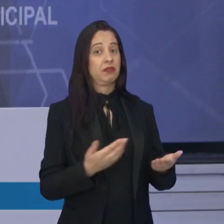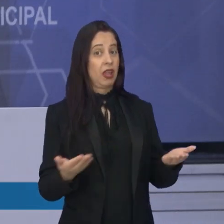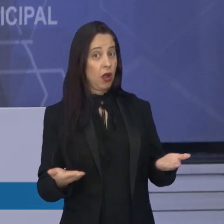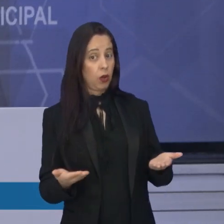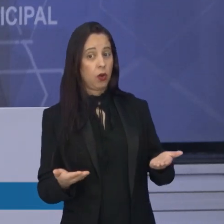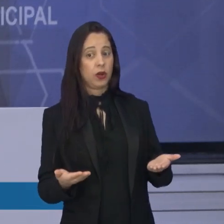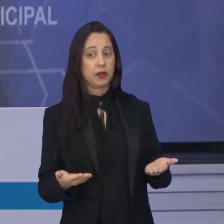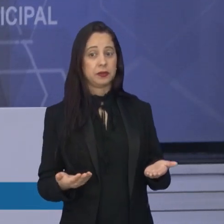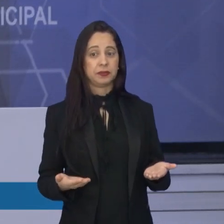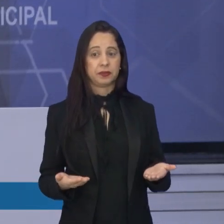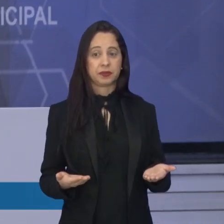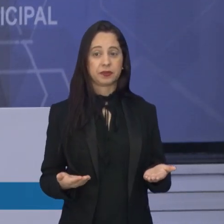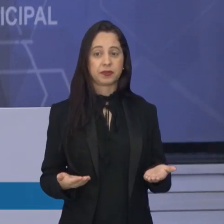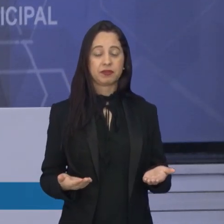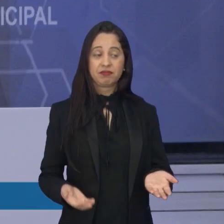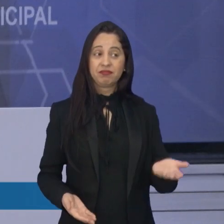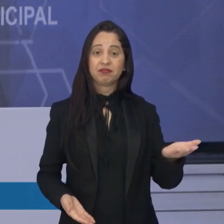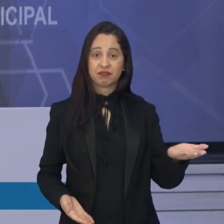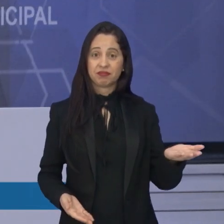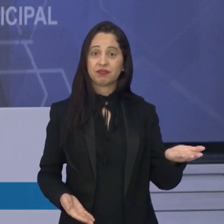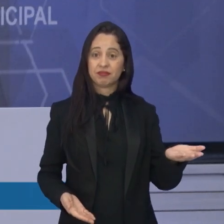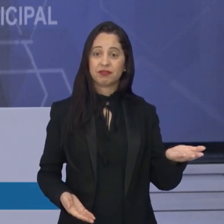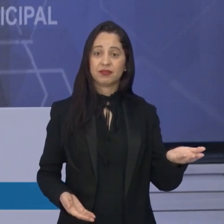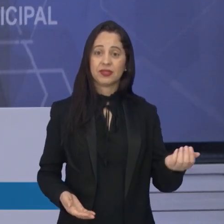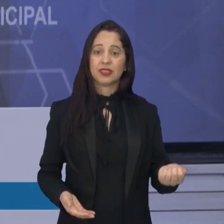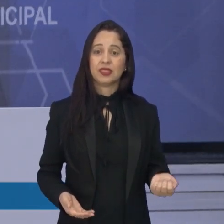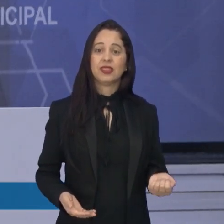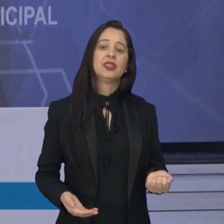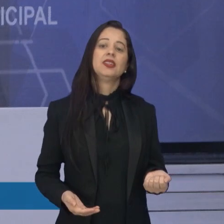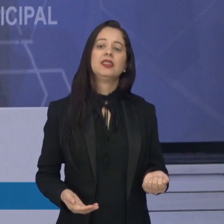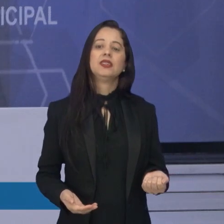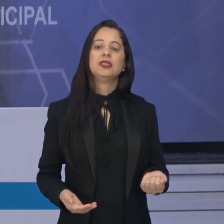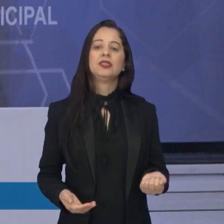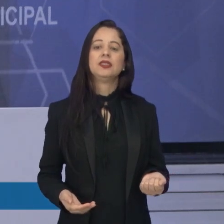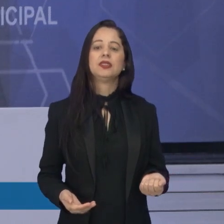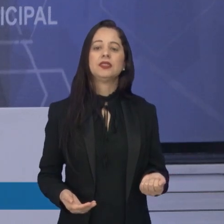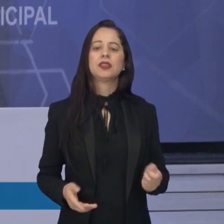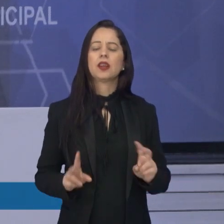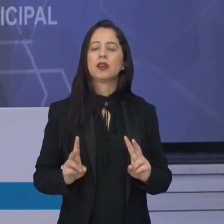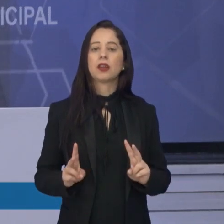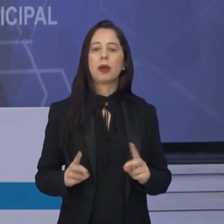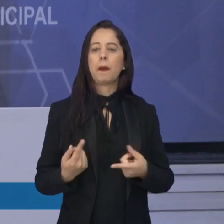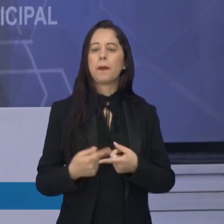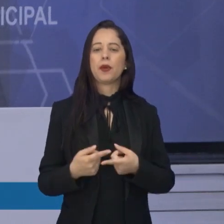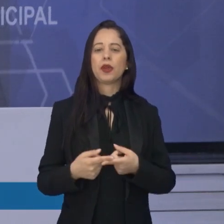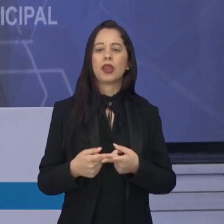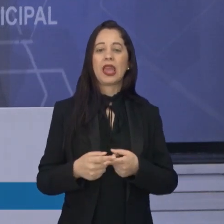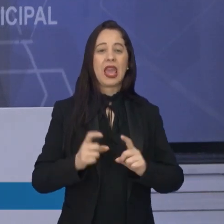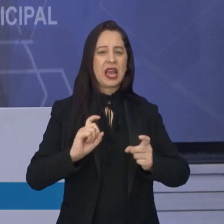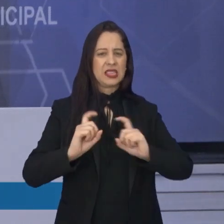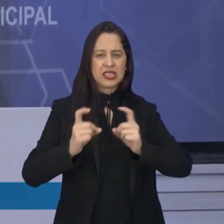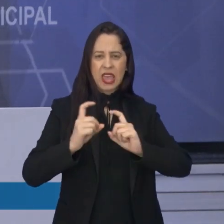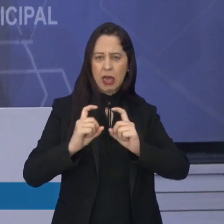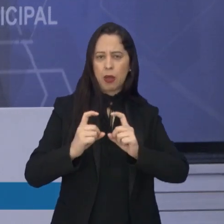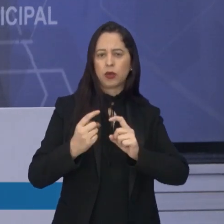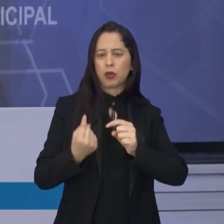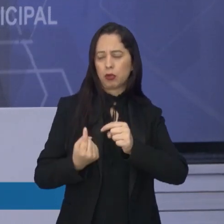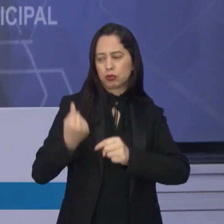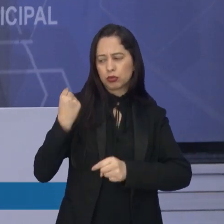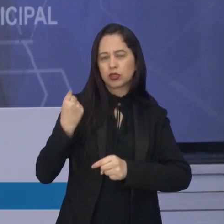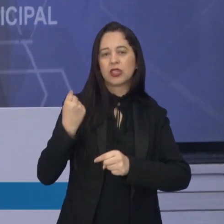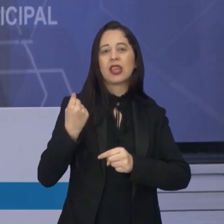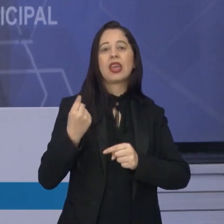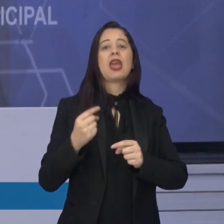Ultimamente, ela tem se destacado também porque nas 2 últimas reuniões anuais